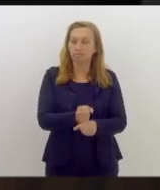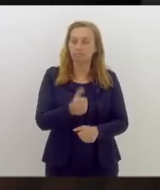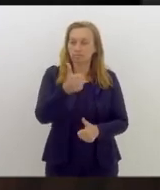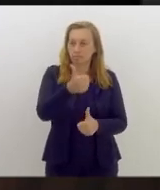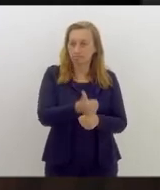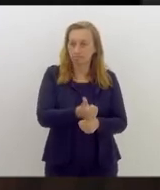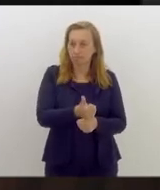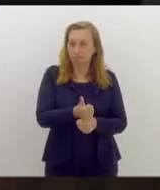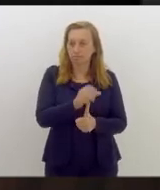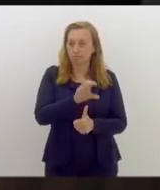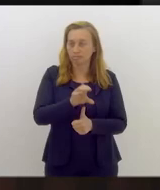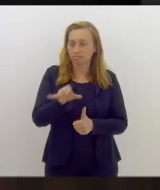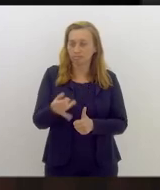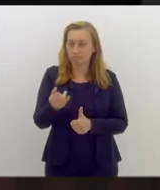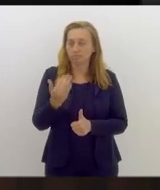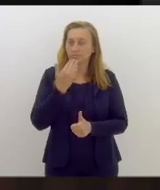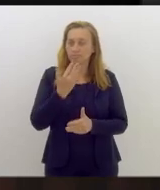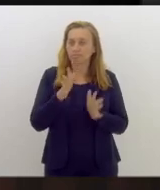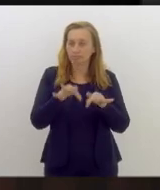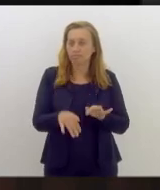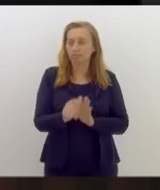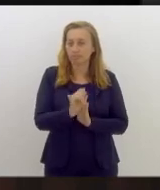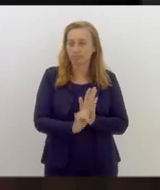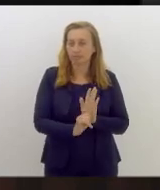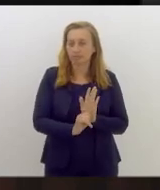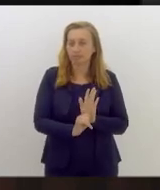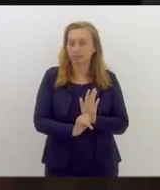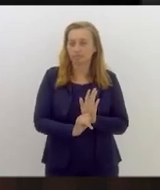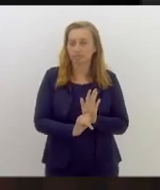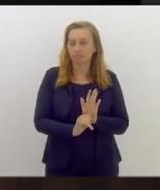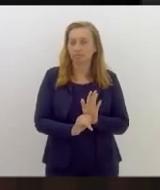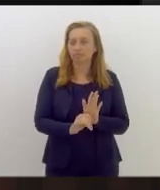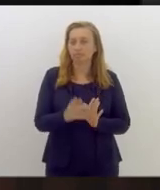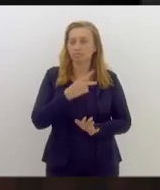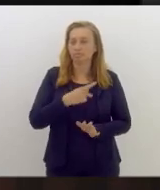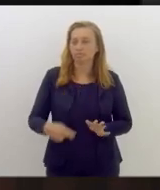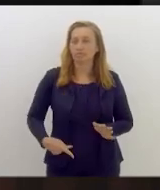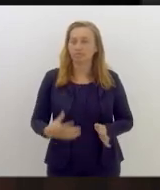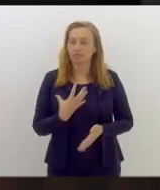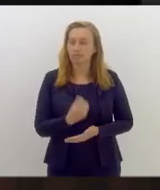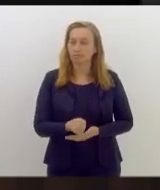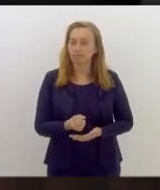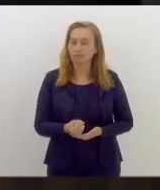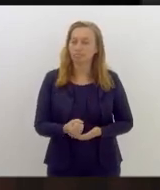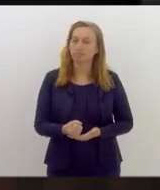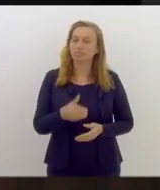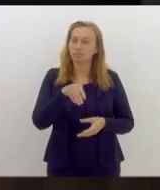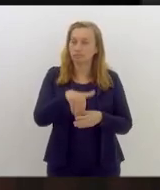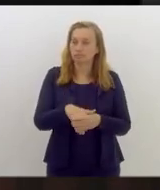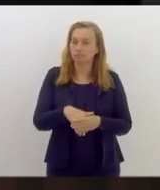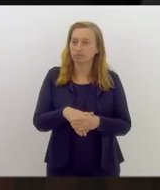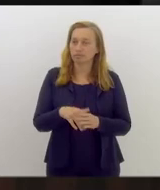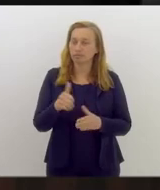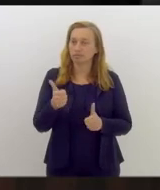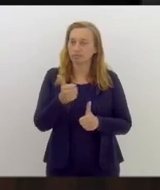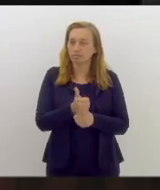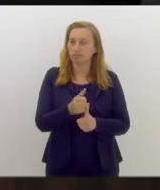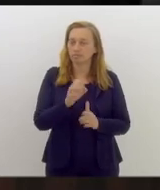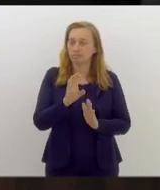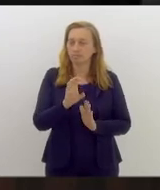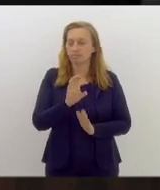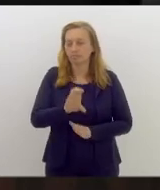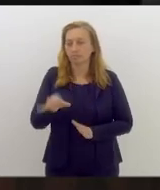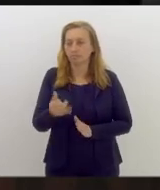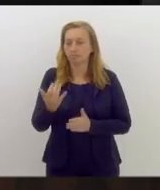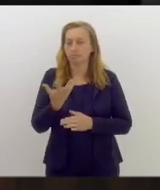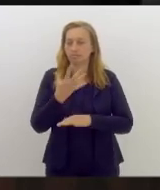substitutivo da CCJ, pedindo forma final de redação, que a presidência defere. Então, em votação, substitutivo da CCJ. Se os que